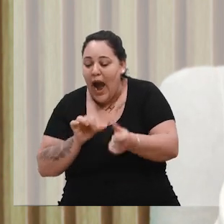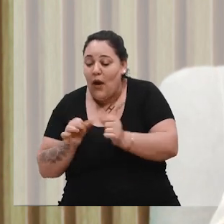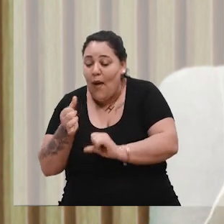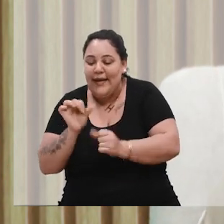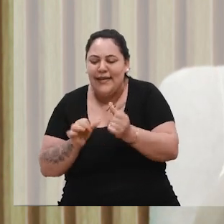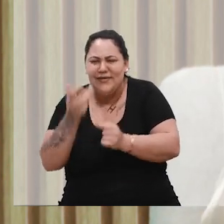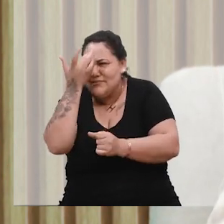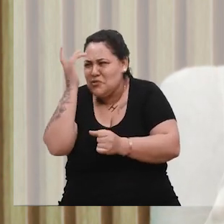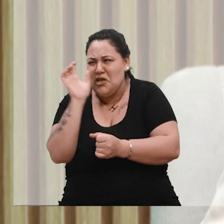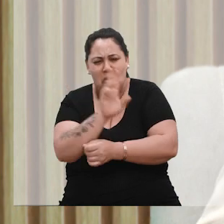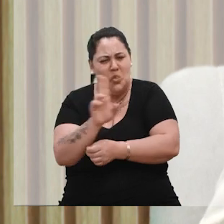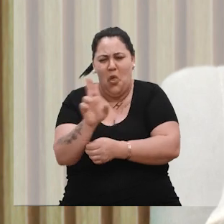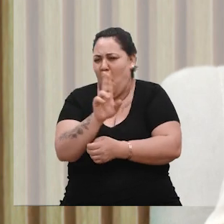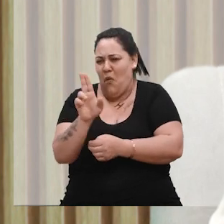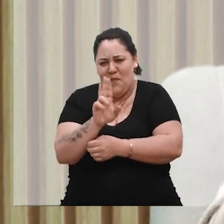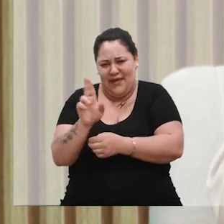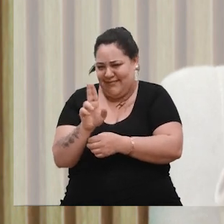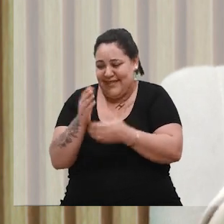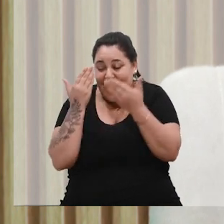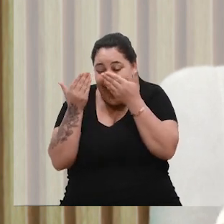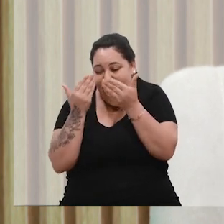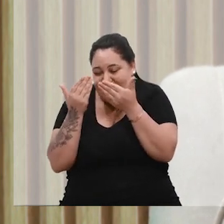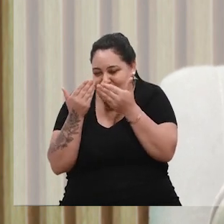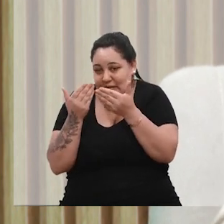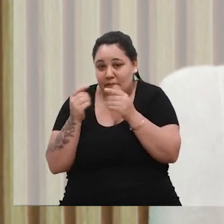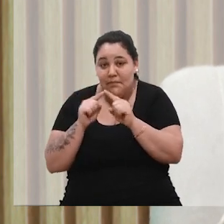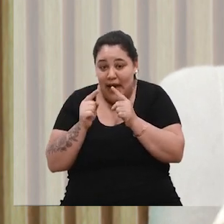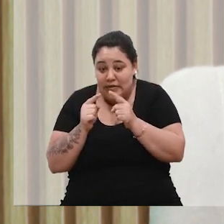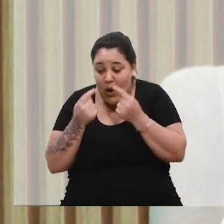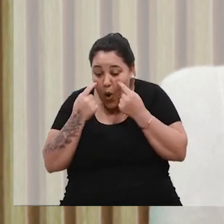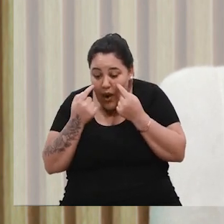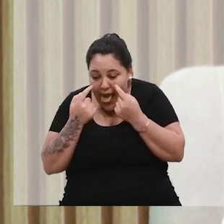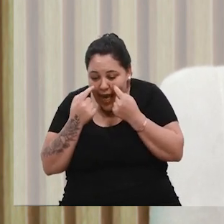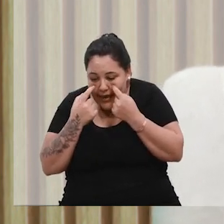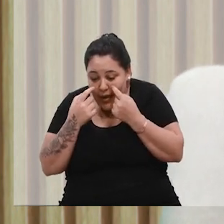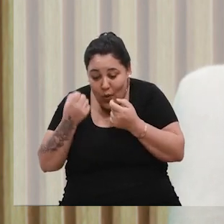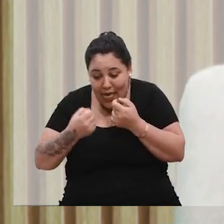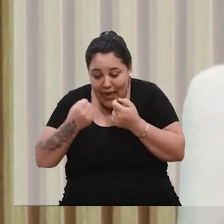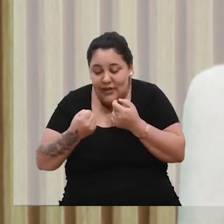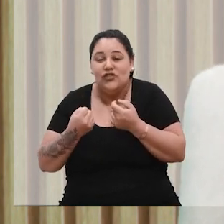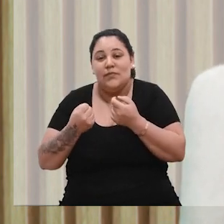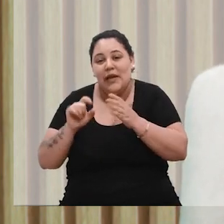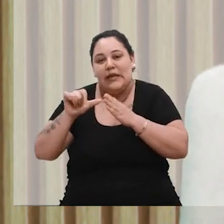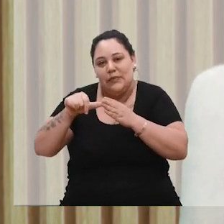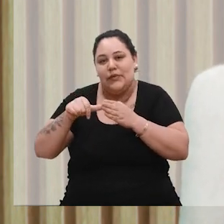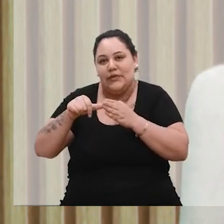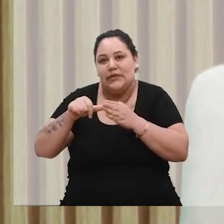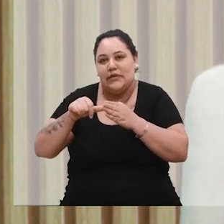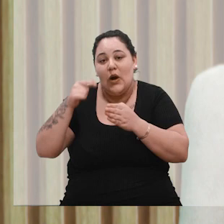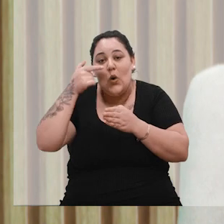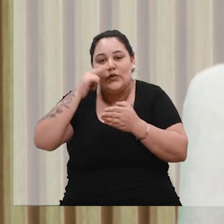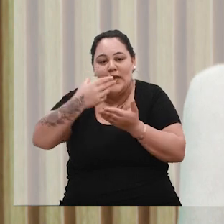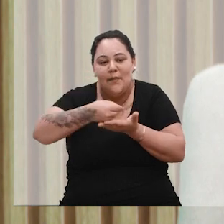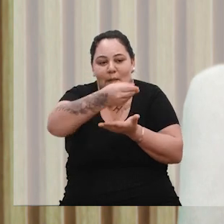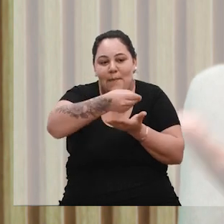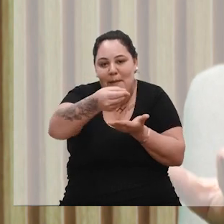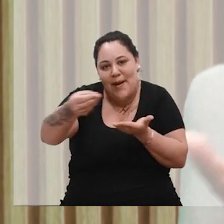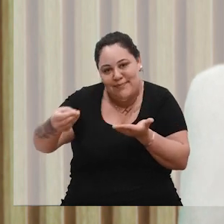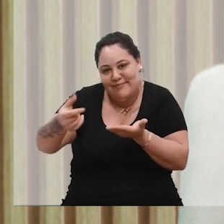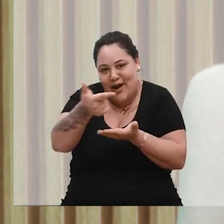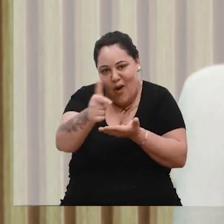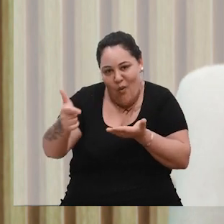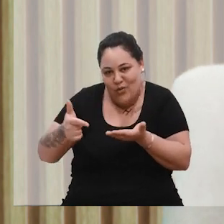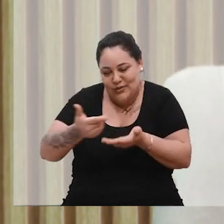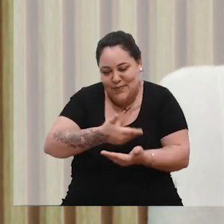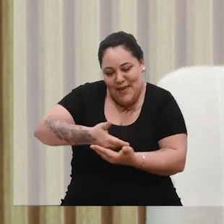que chama o processo, agora me fugiu, mas avaliar todo ele ali para poder depois também ser encaminhado